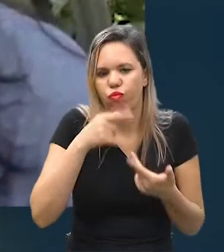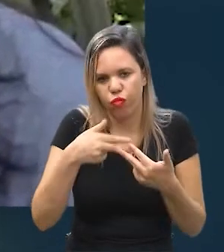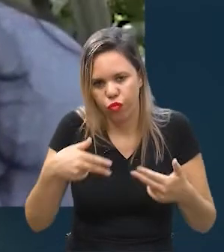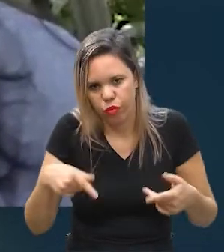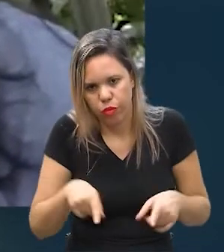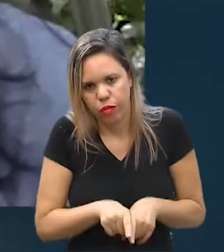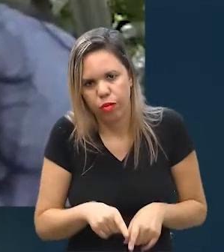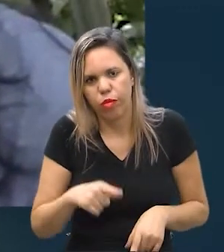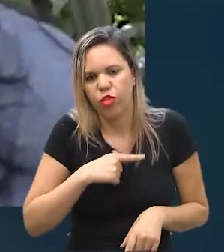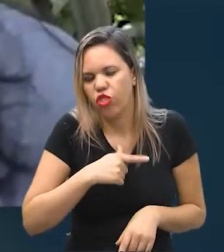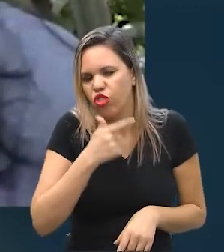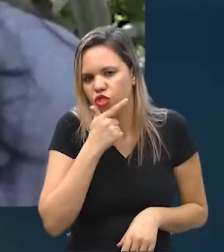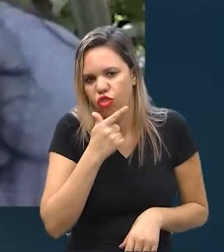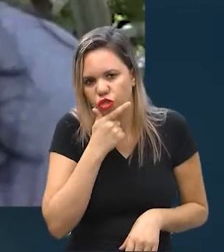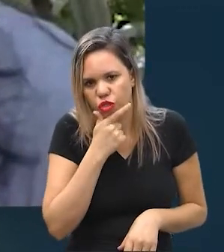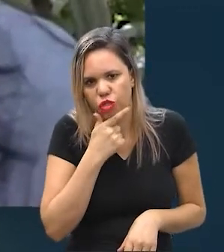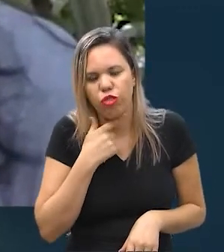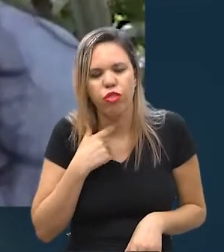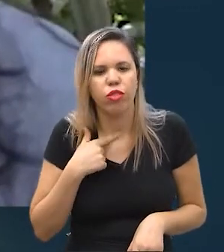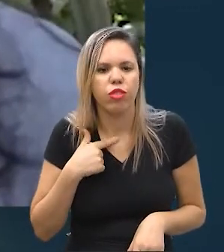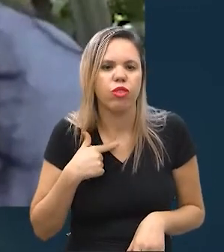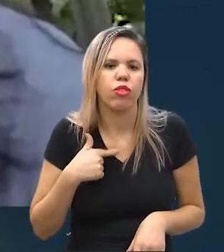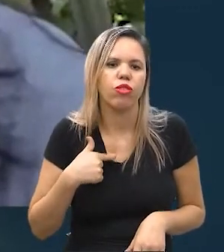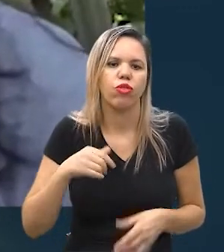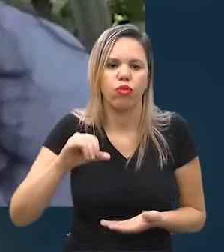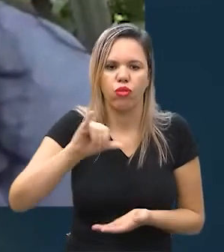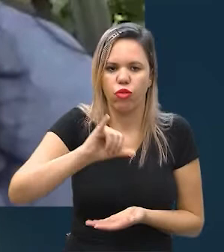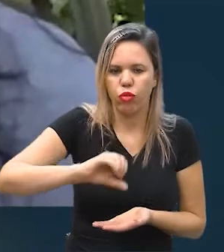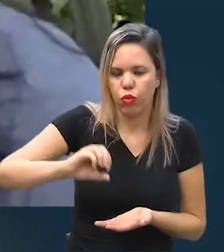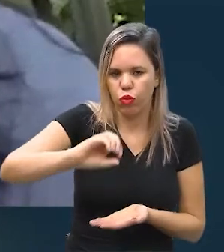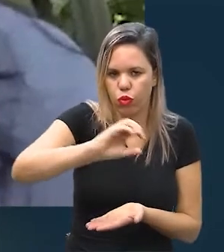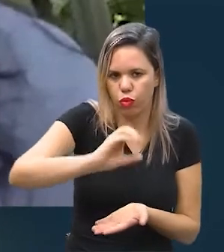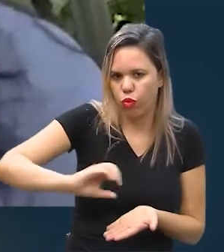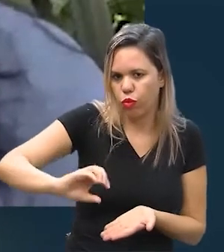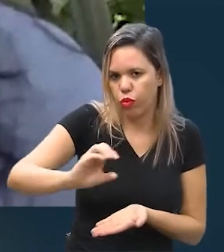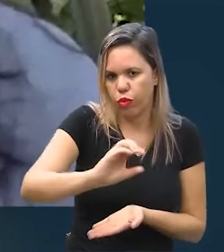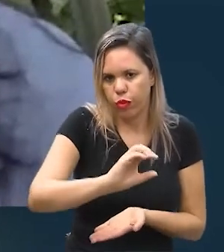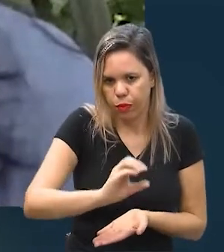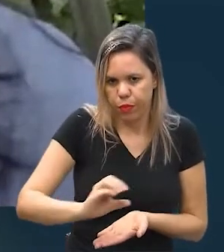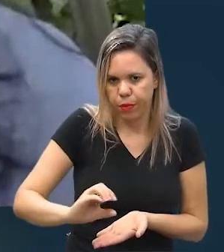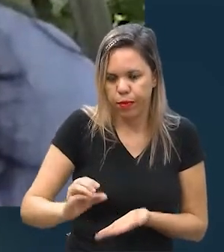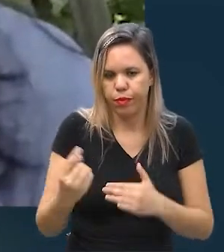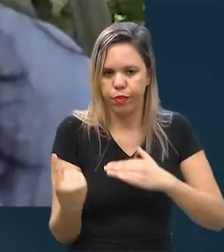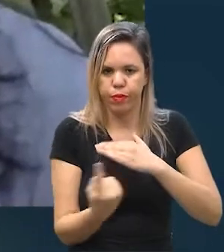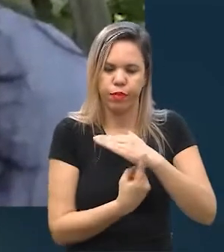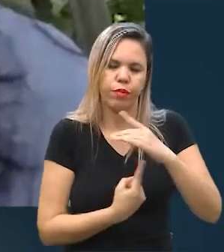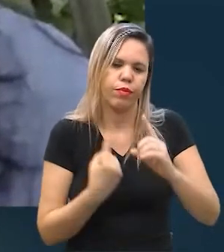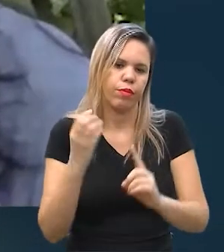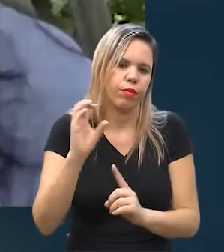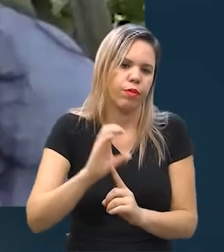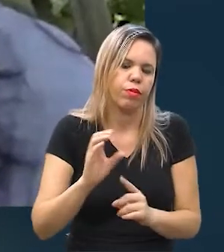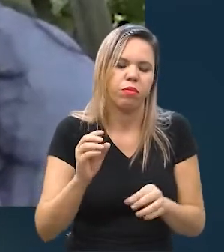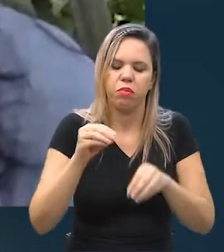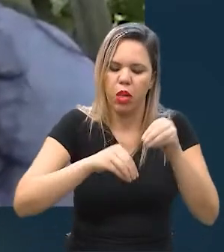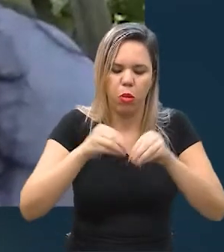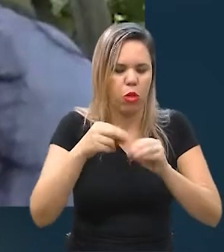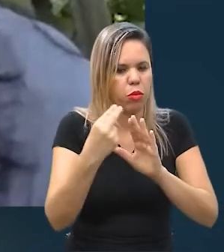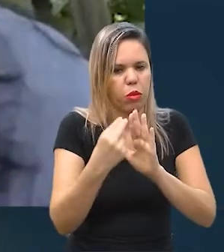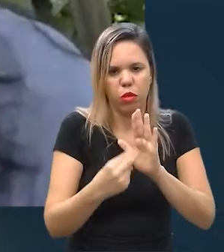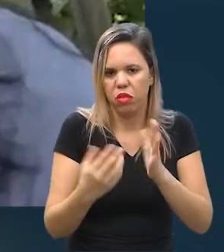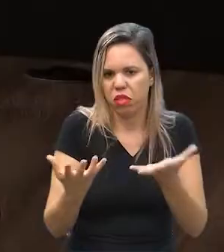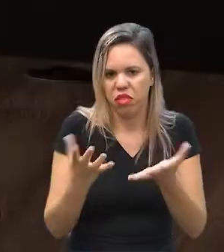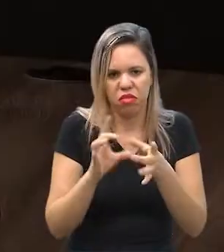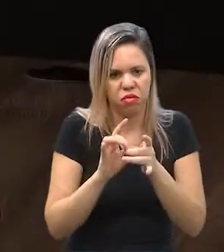licores, Queijos. queijo, molhos. Então, o cliente pode montar a lista da forma que ele